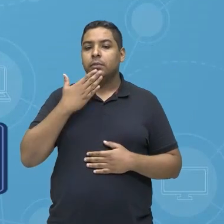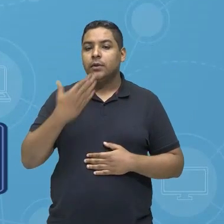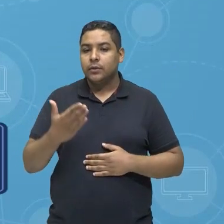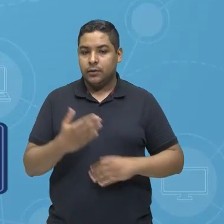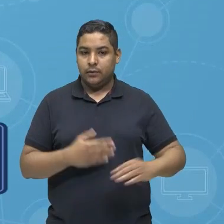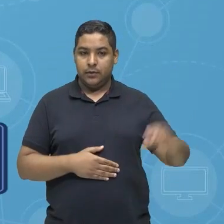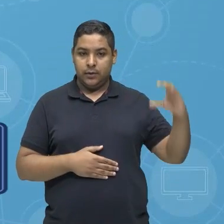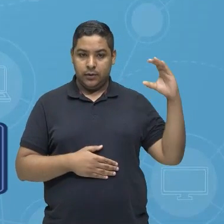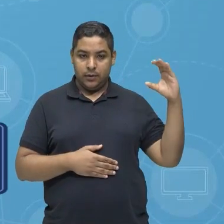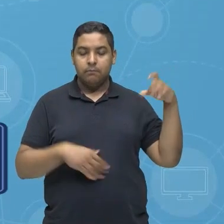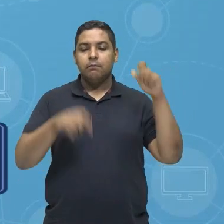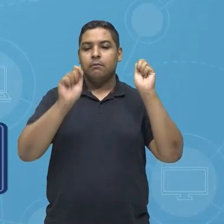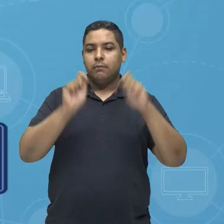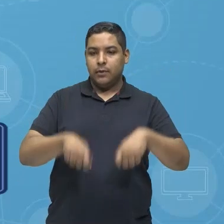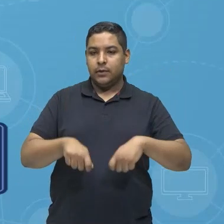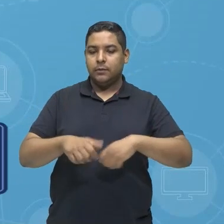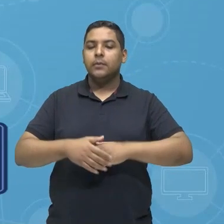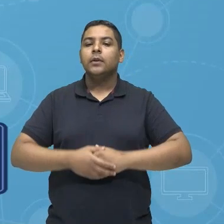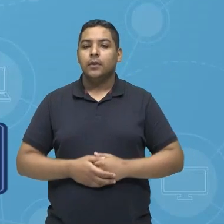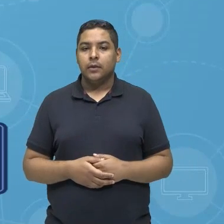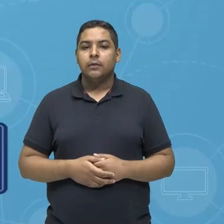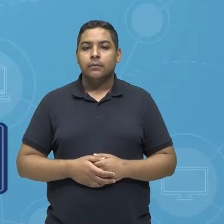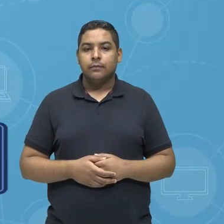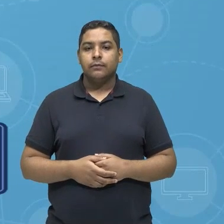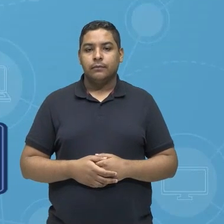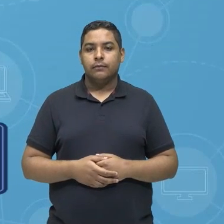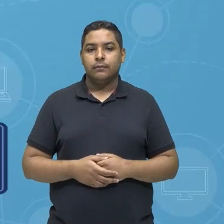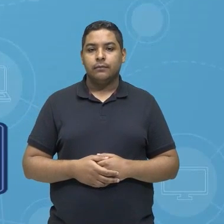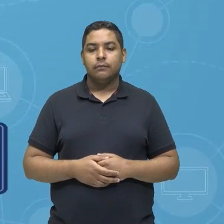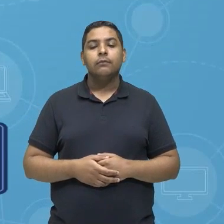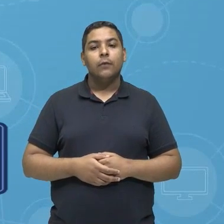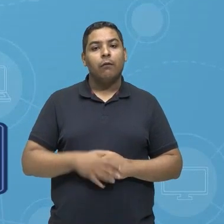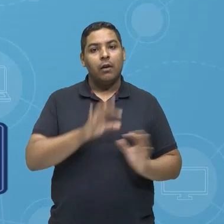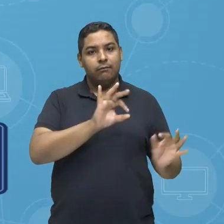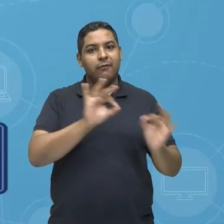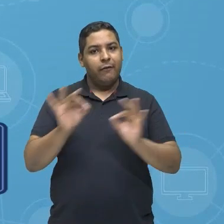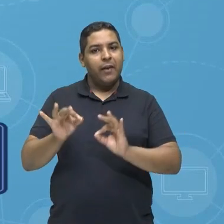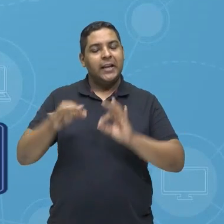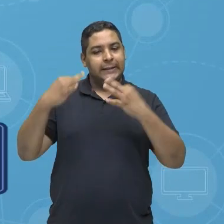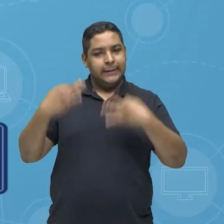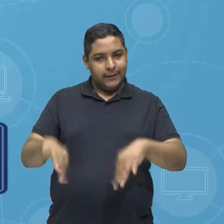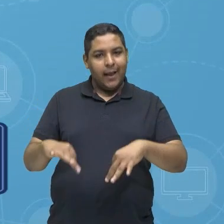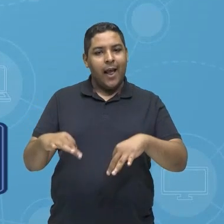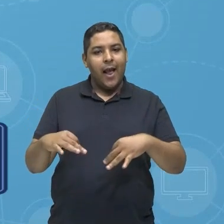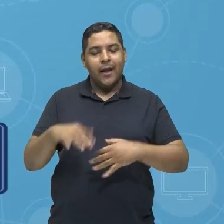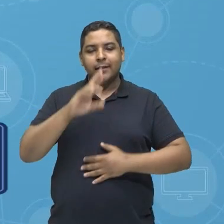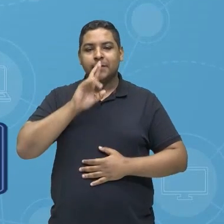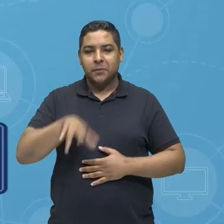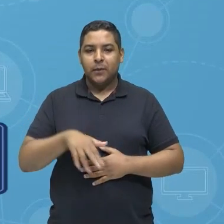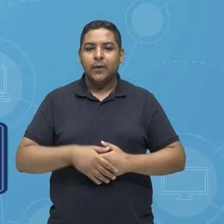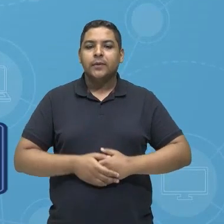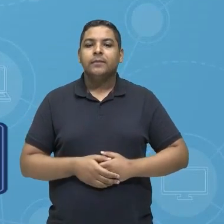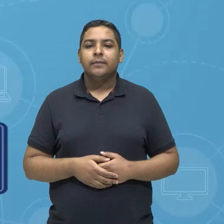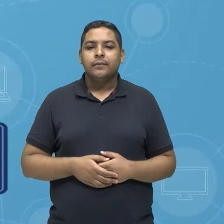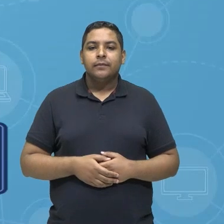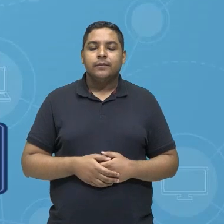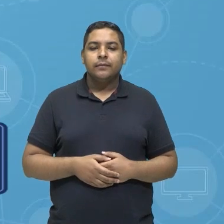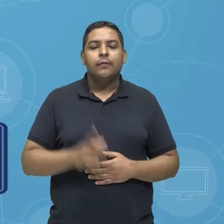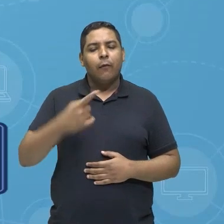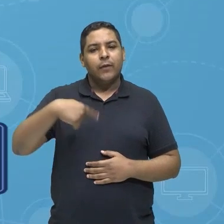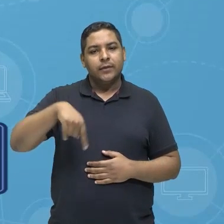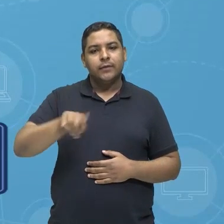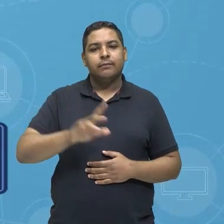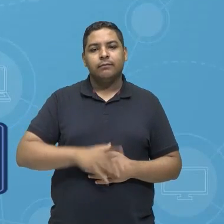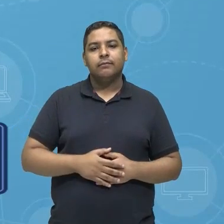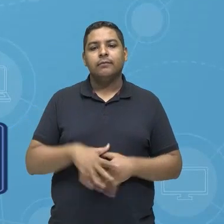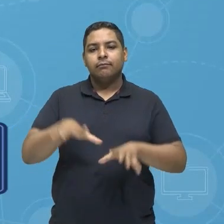C possibilidade, tá? A gente já vai ver aí se de fato vocês acertaram. Acredito que sim, né? Vocês pegaram muito bem aí a